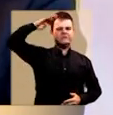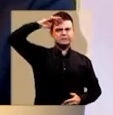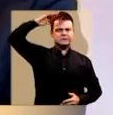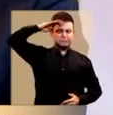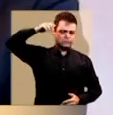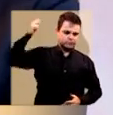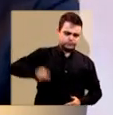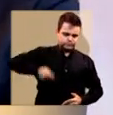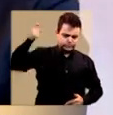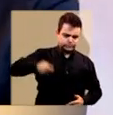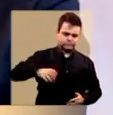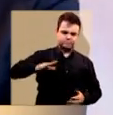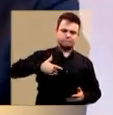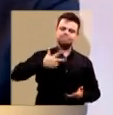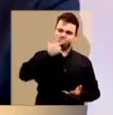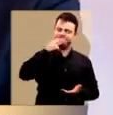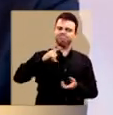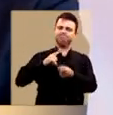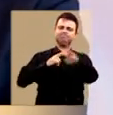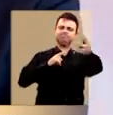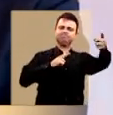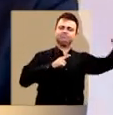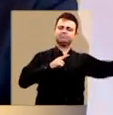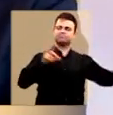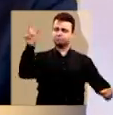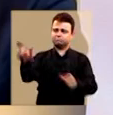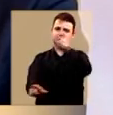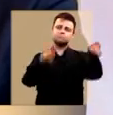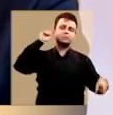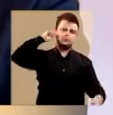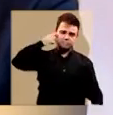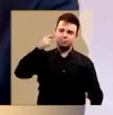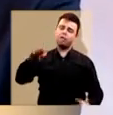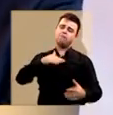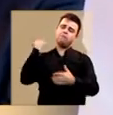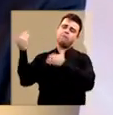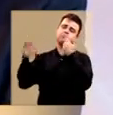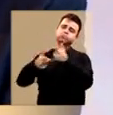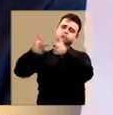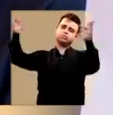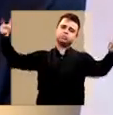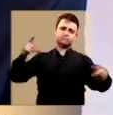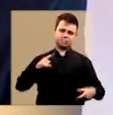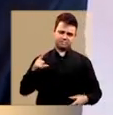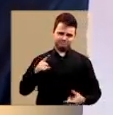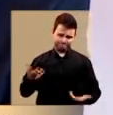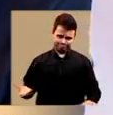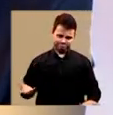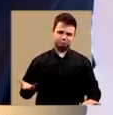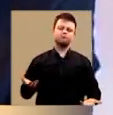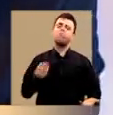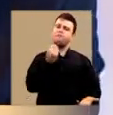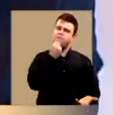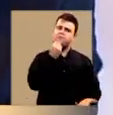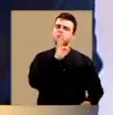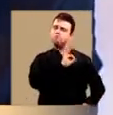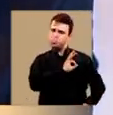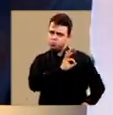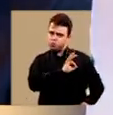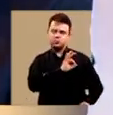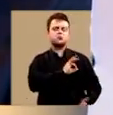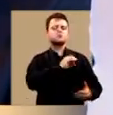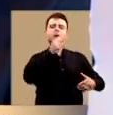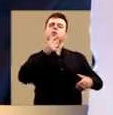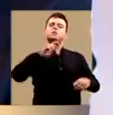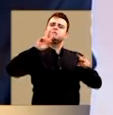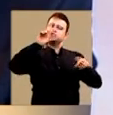coloca a população negra numa situação de alta vulnerabilidade. É daí porque a gente pensa em educação dos policiais, uma educação sobre